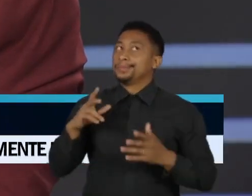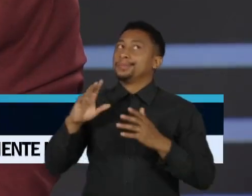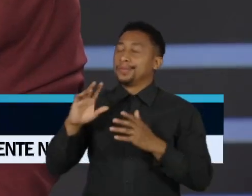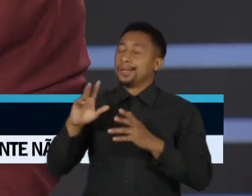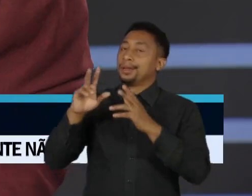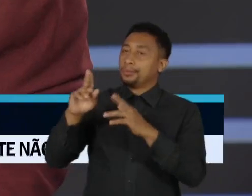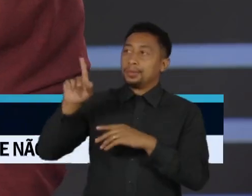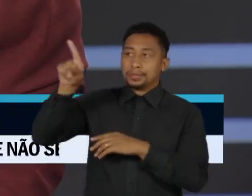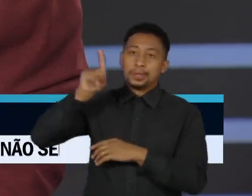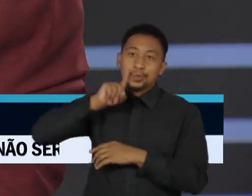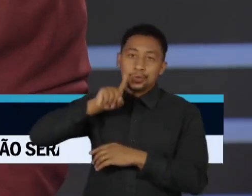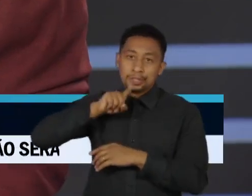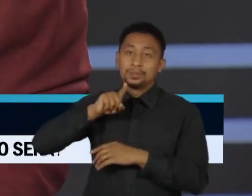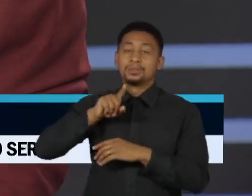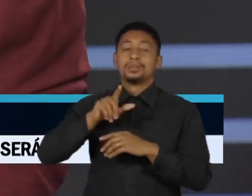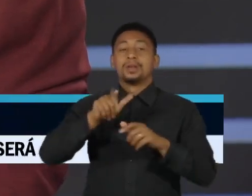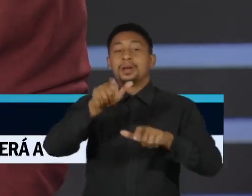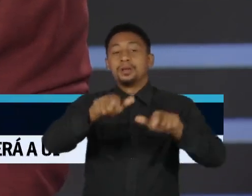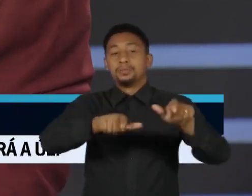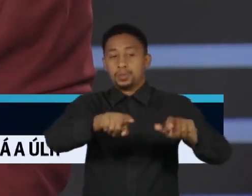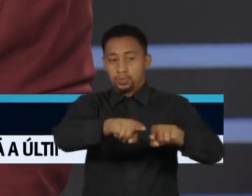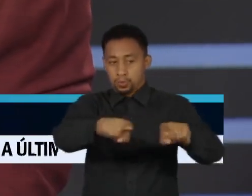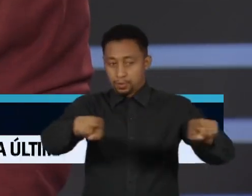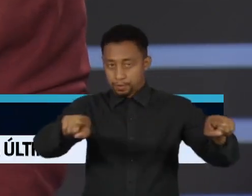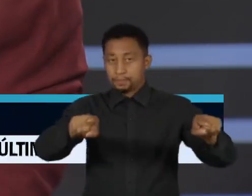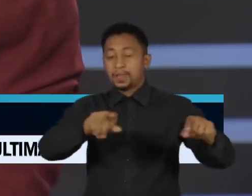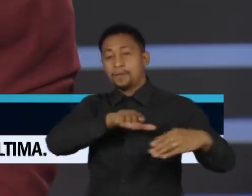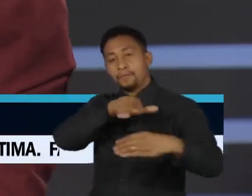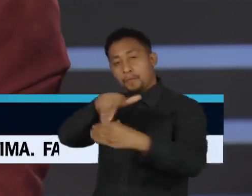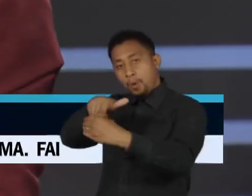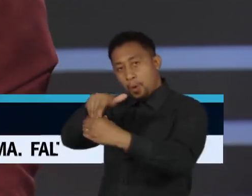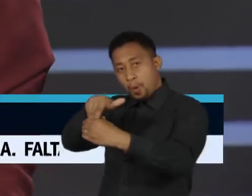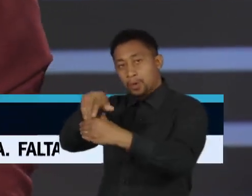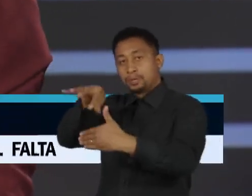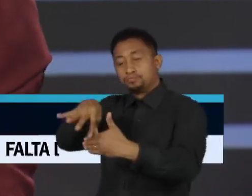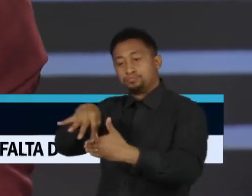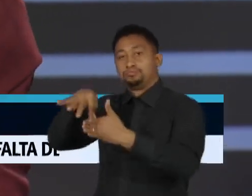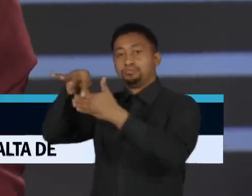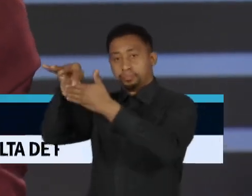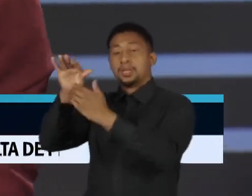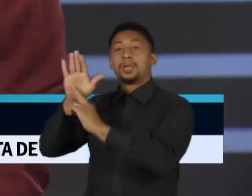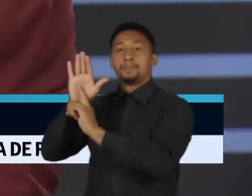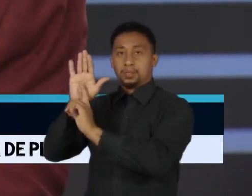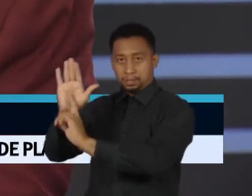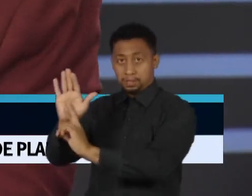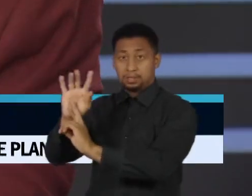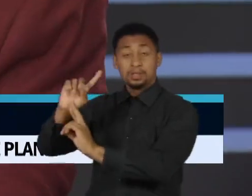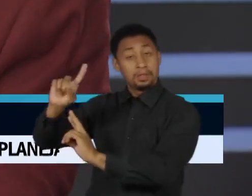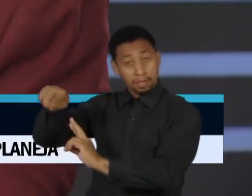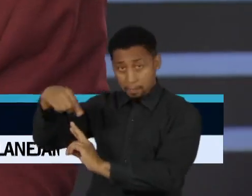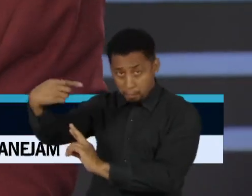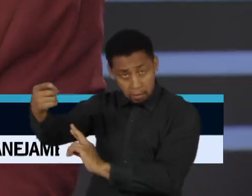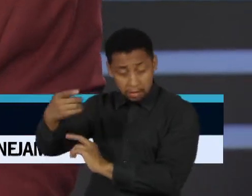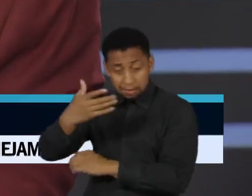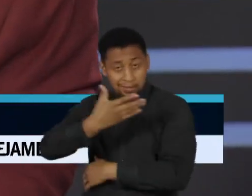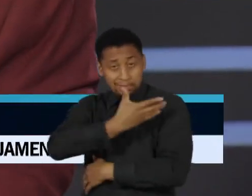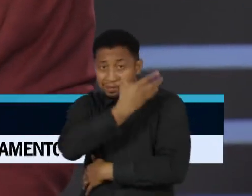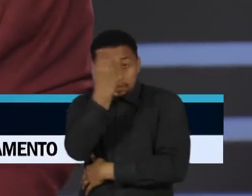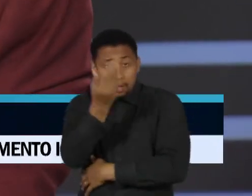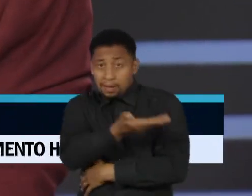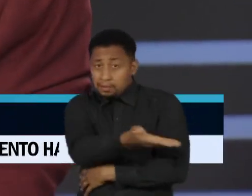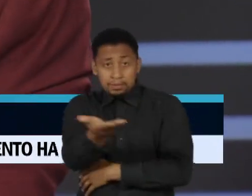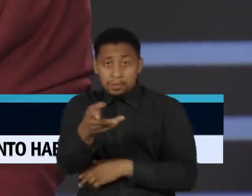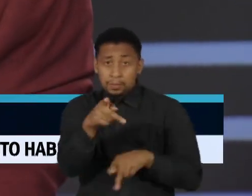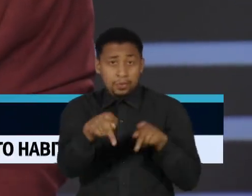E inclusive, uma das formas de evitar isso seria impedir a reeleição. Então, no Brasil, isso é um caso clássico.